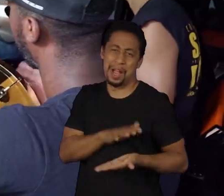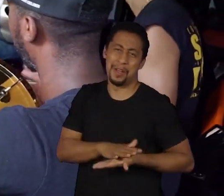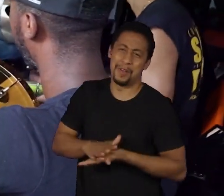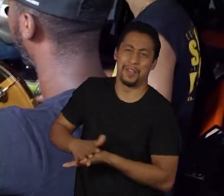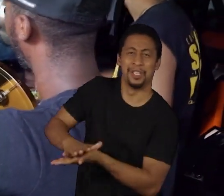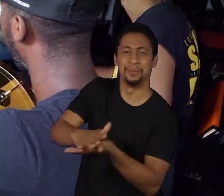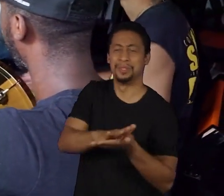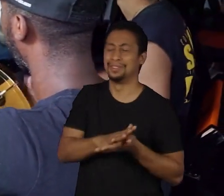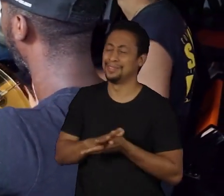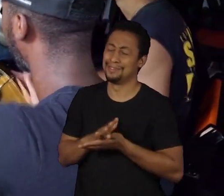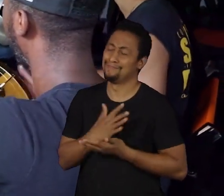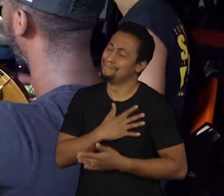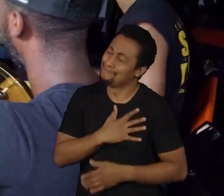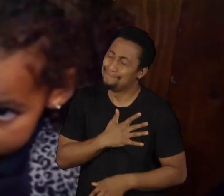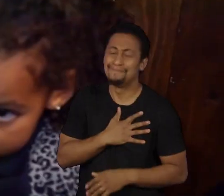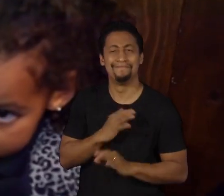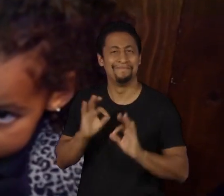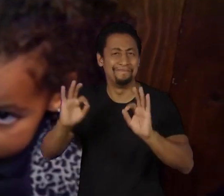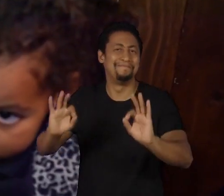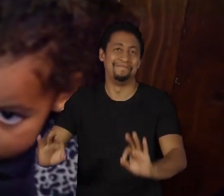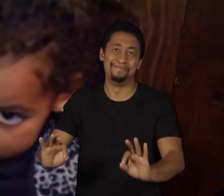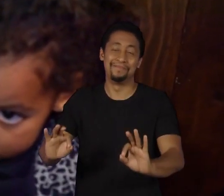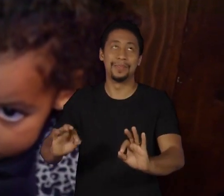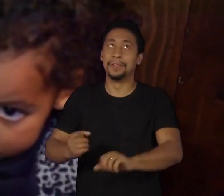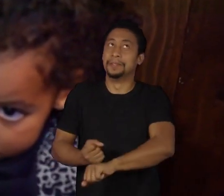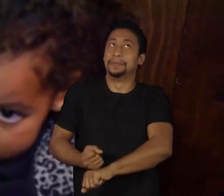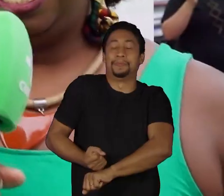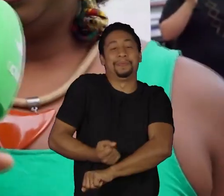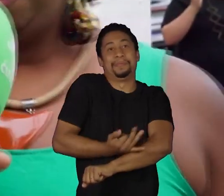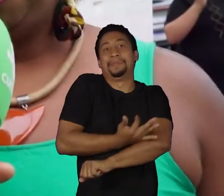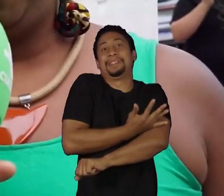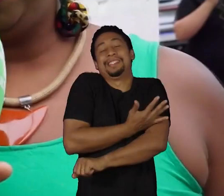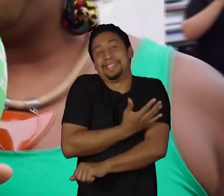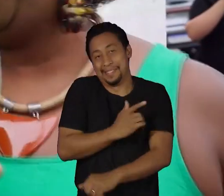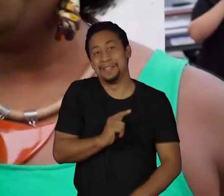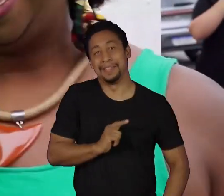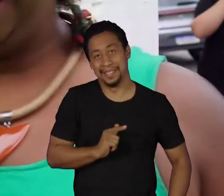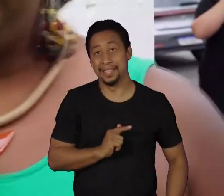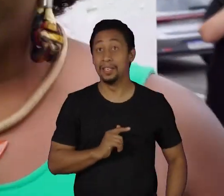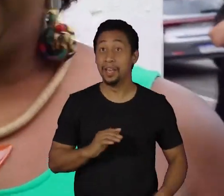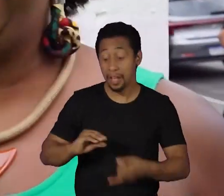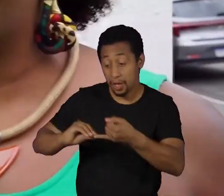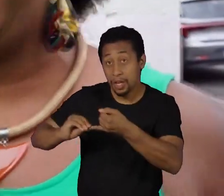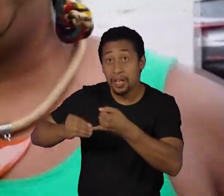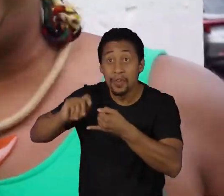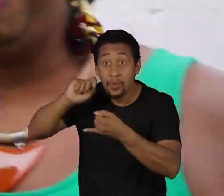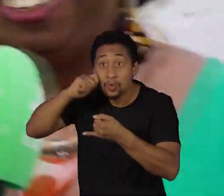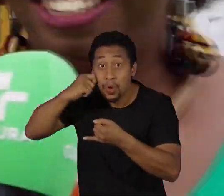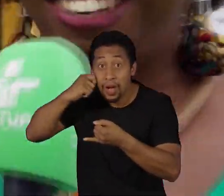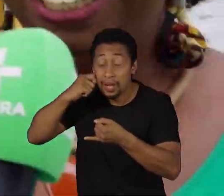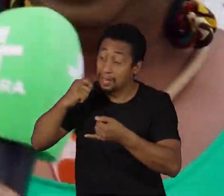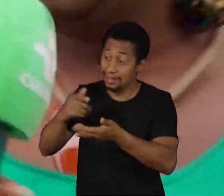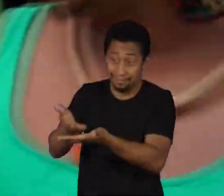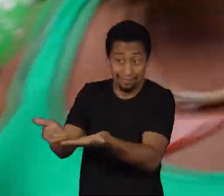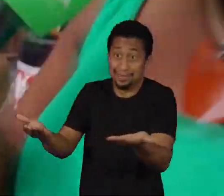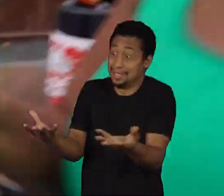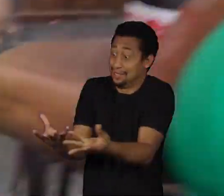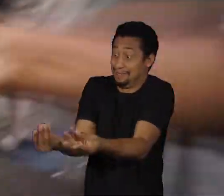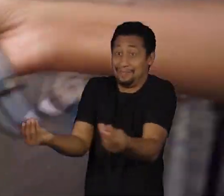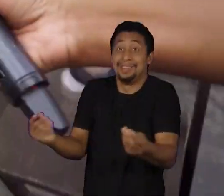tenho paixão, eu posso dizer que é emocionante. Aqui não pode faltar feijoada, vou seguir aqui o que meu filho está